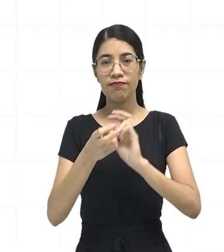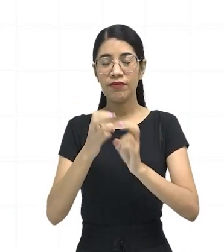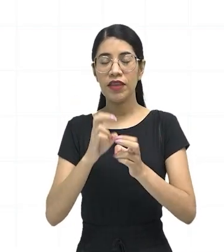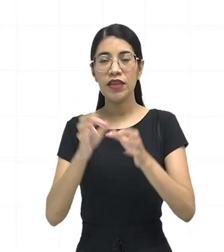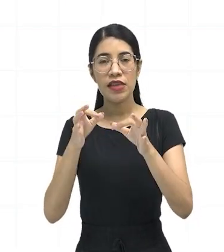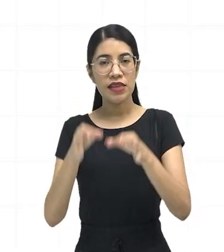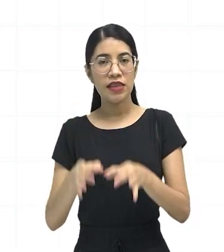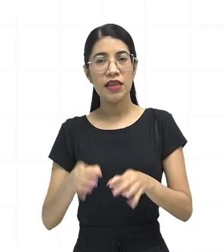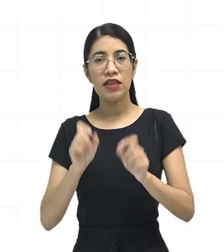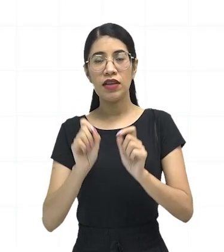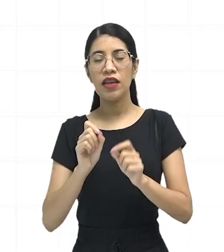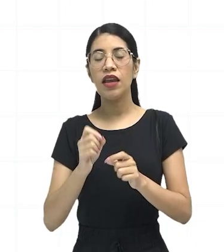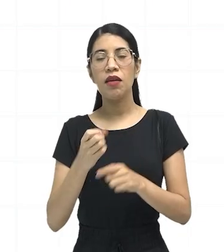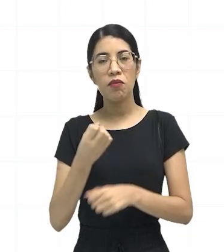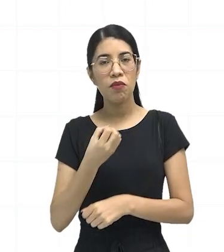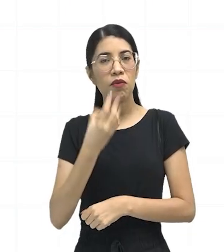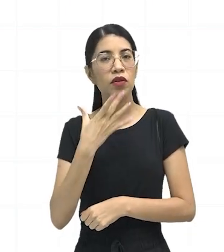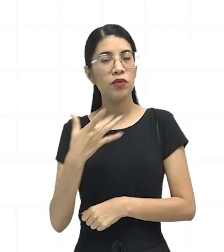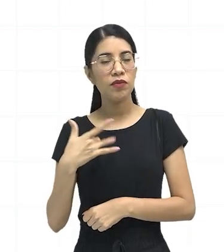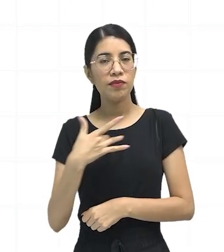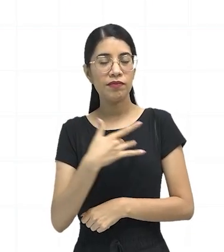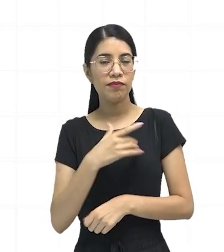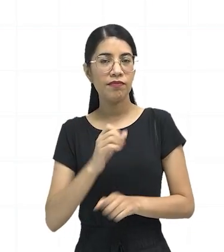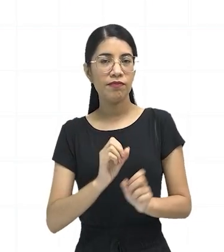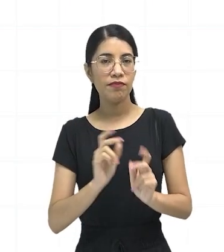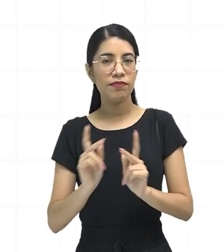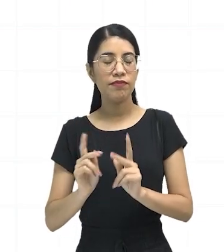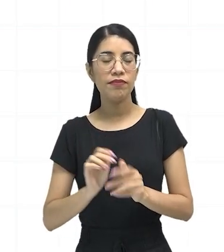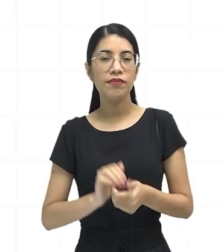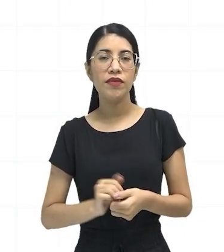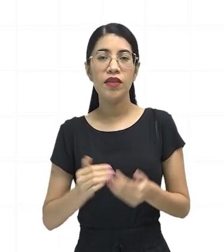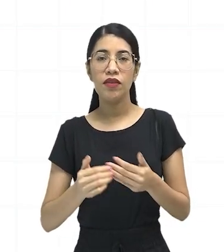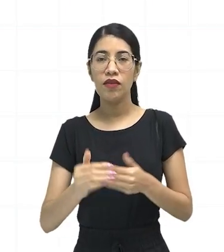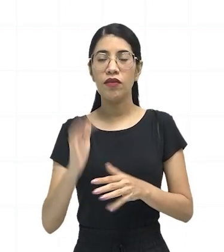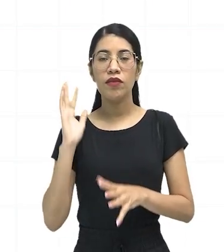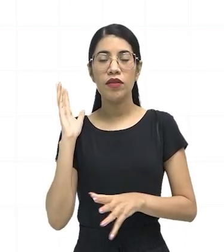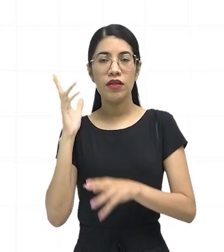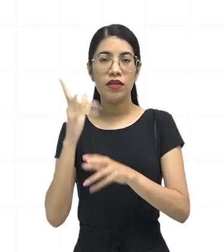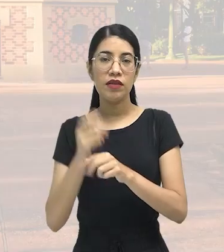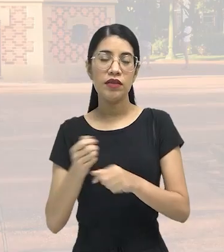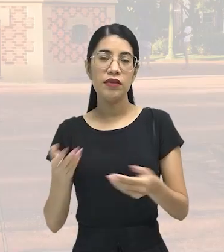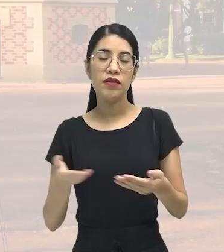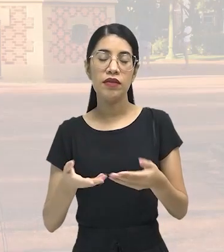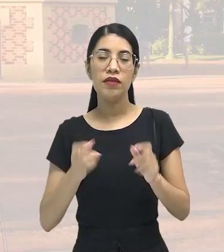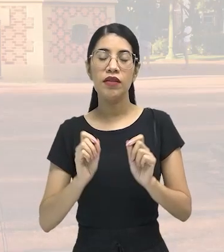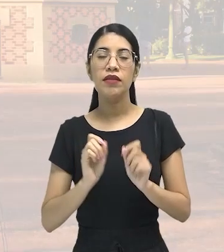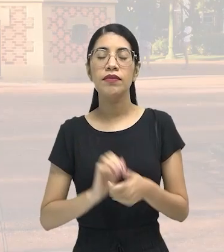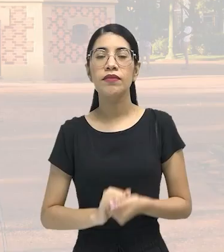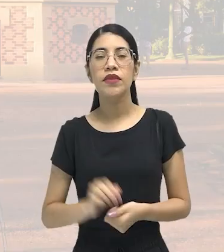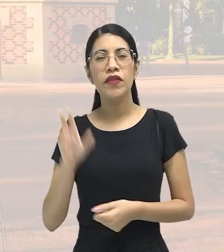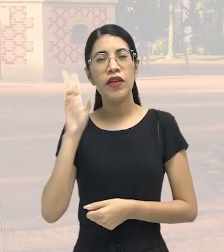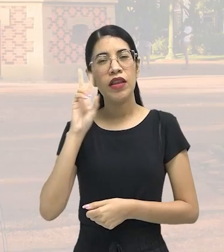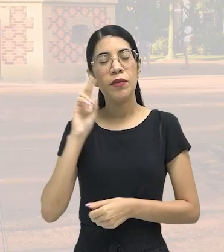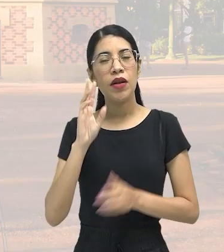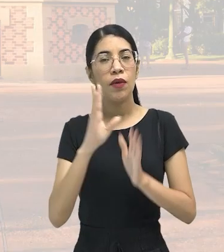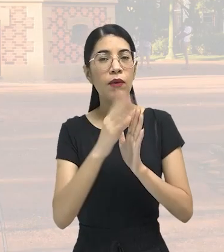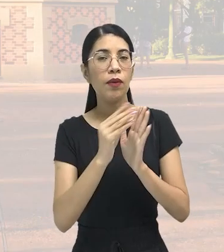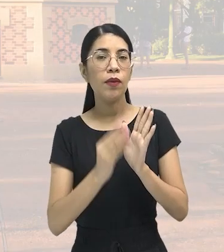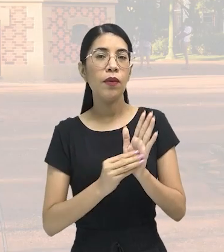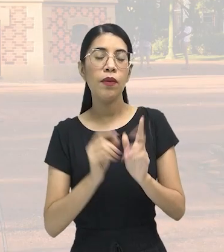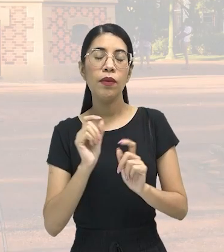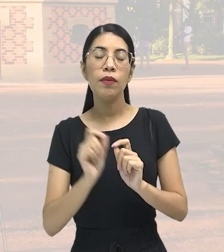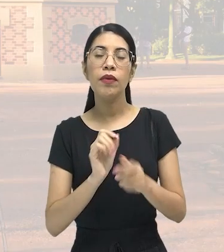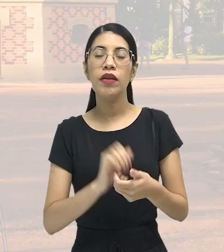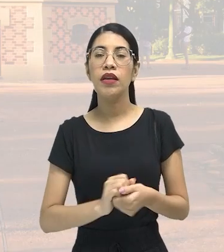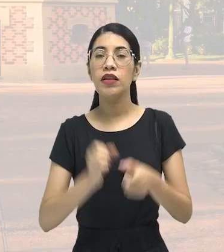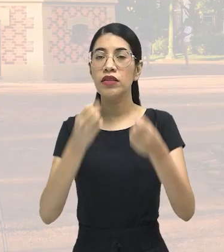com certeza é só sucesso, não é mesmo? Prosseguindo com a nossa revisão, vamos relembrar um pouquinho do conteúdo